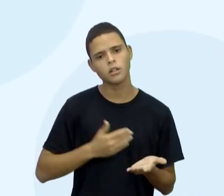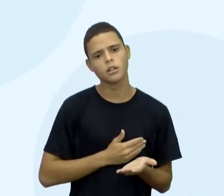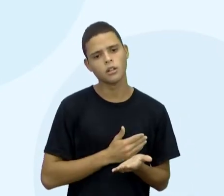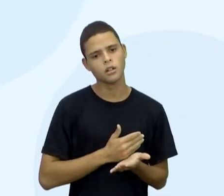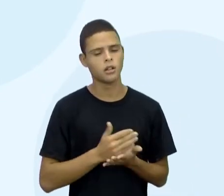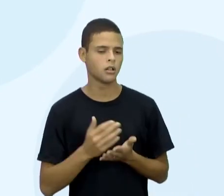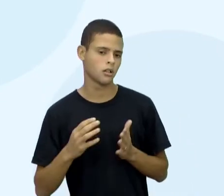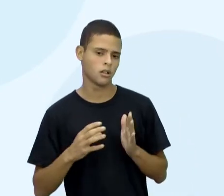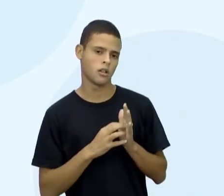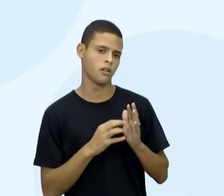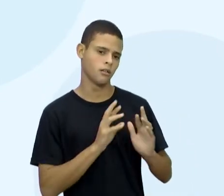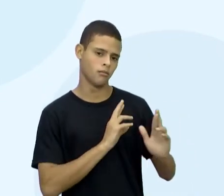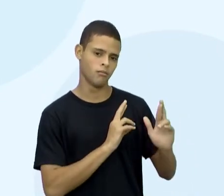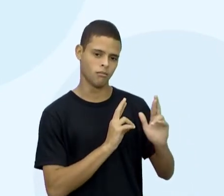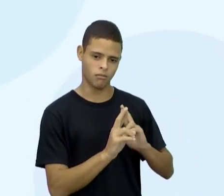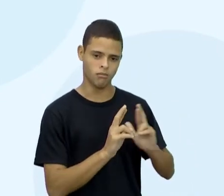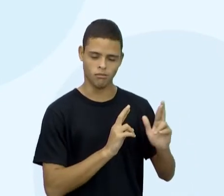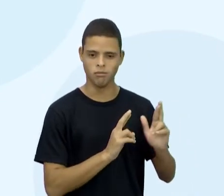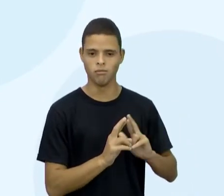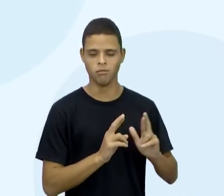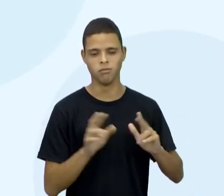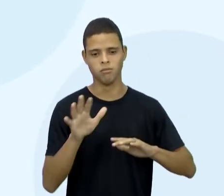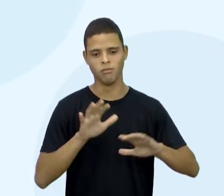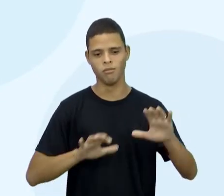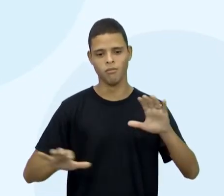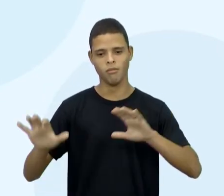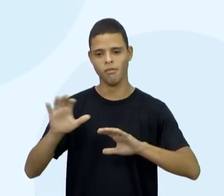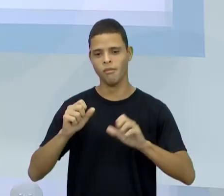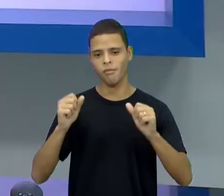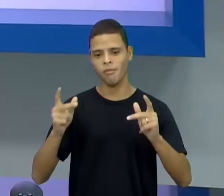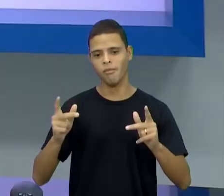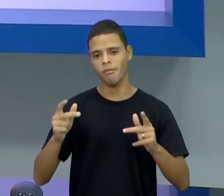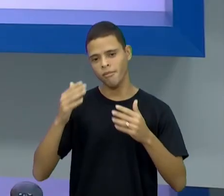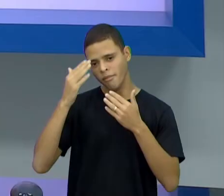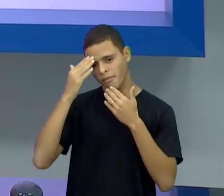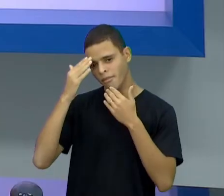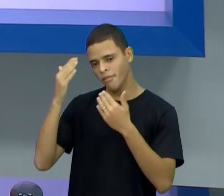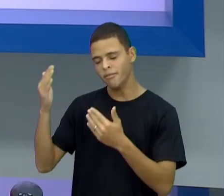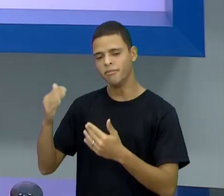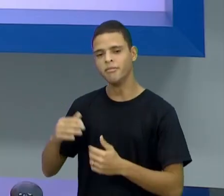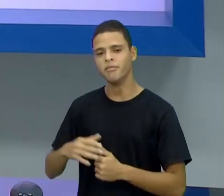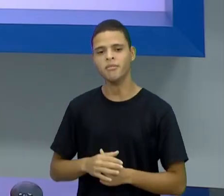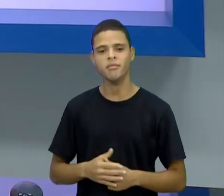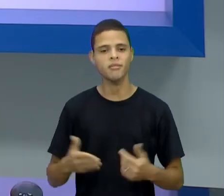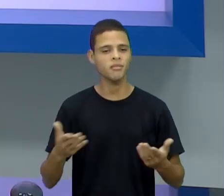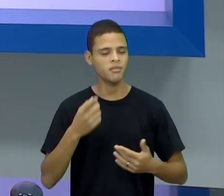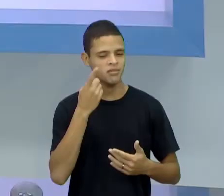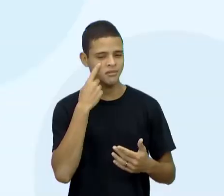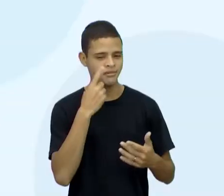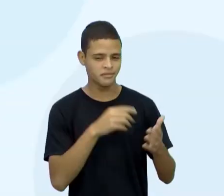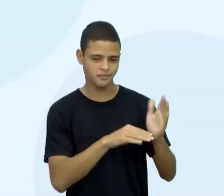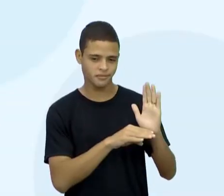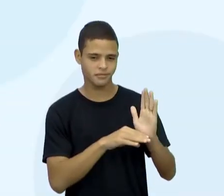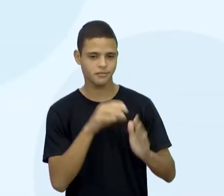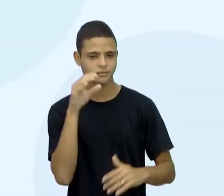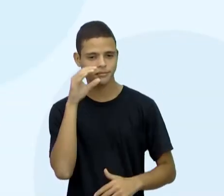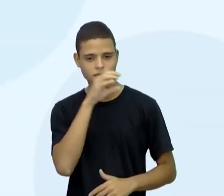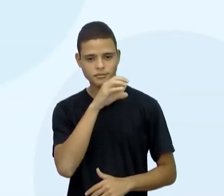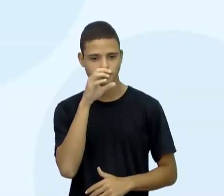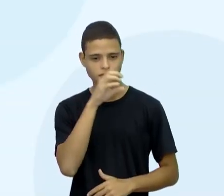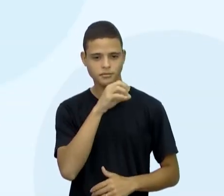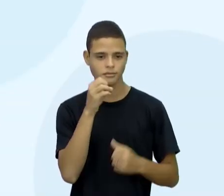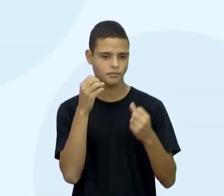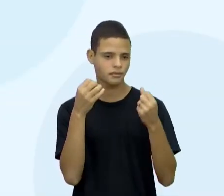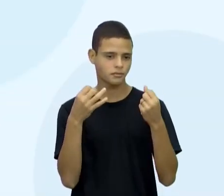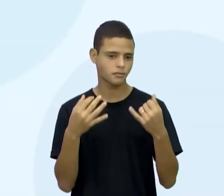também nessa relação climática. É isso aí, Paulito, brigadão, filhão. E agora nós vamos ver um vídeo aí rapidinho,